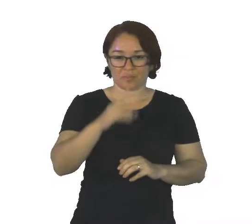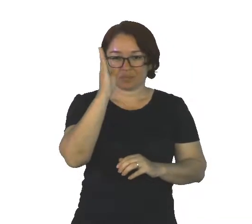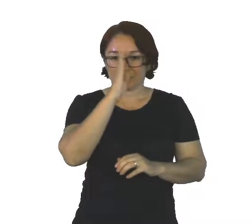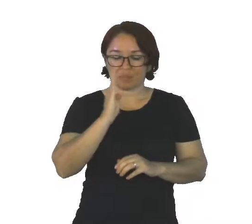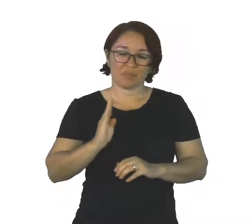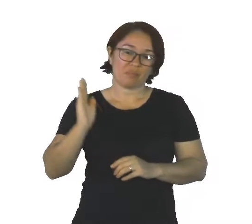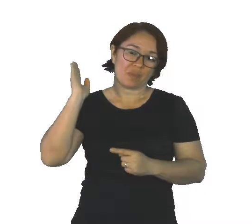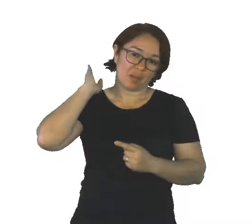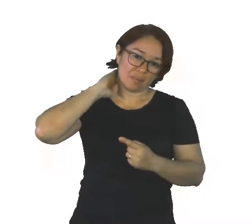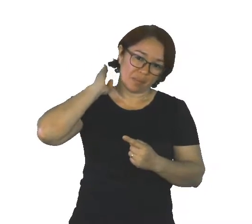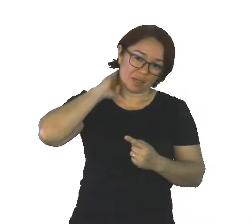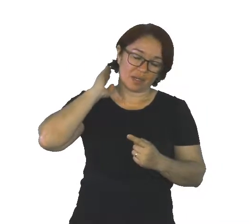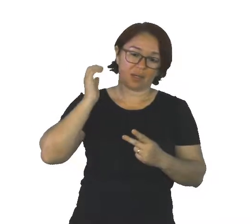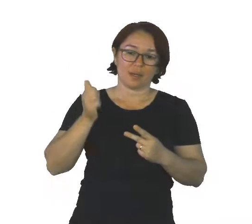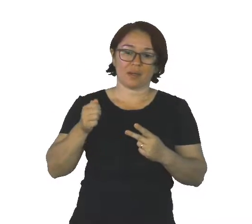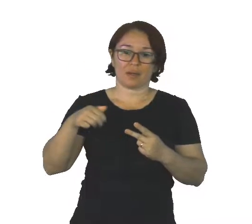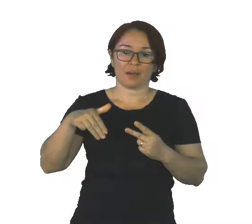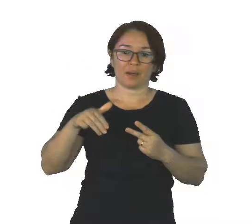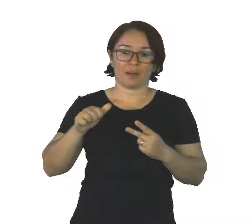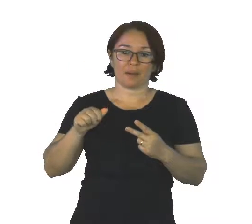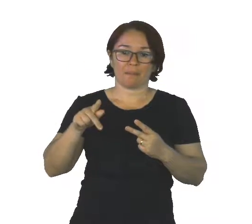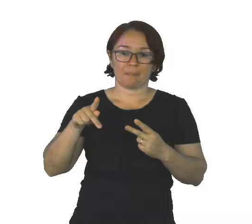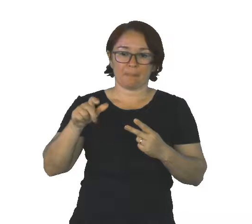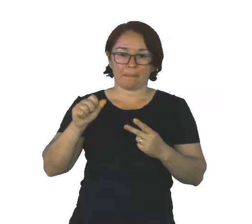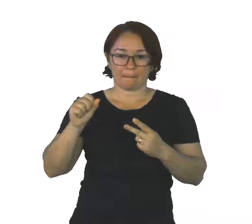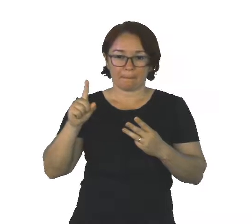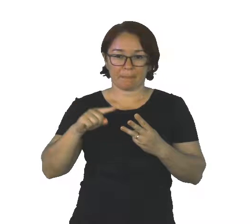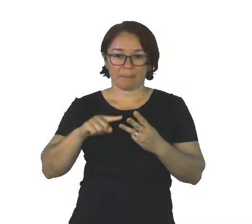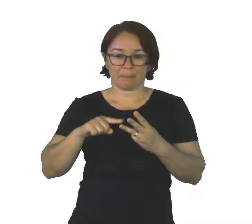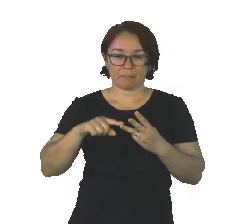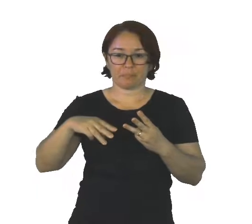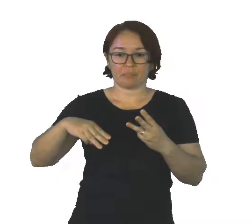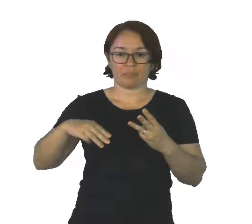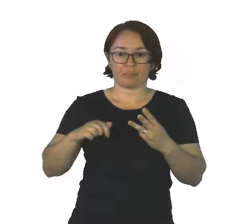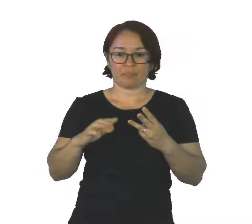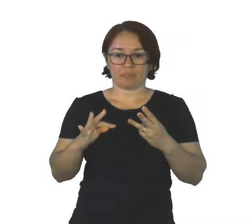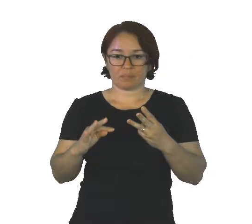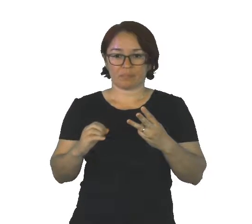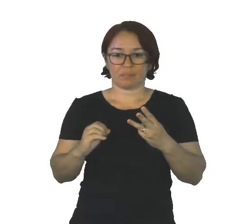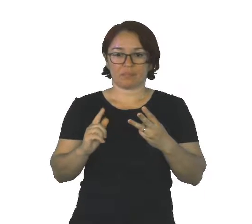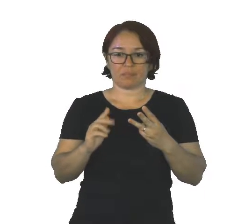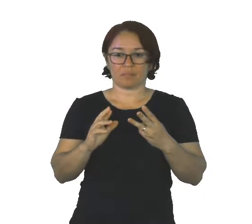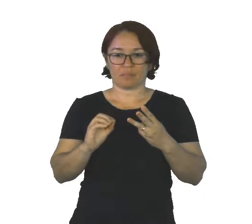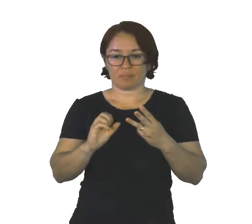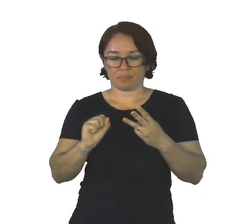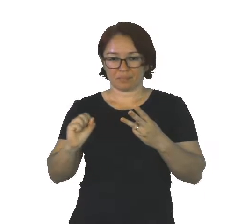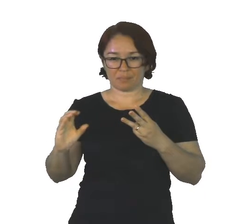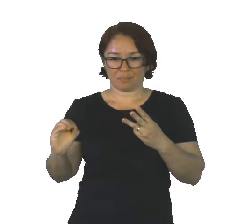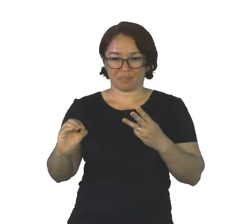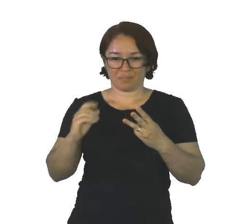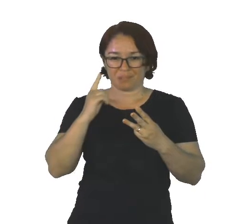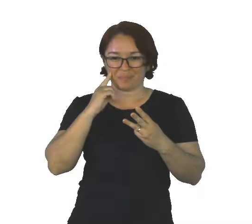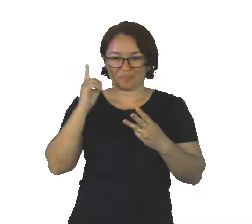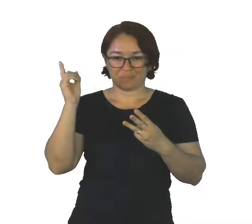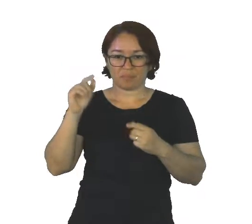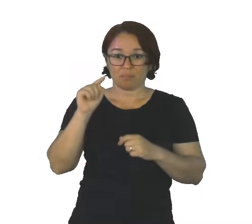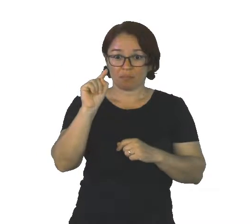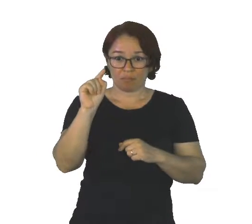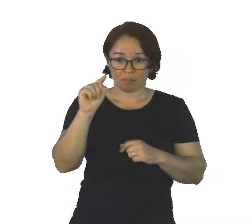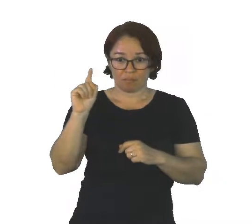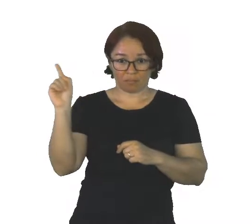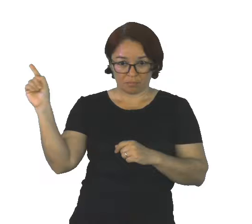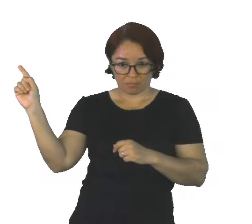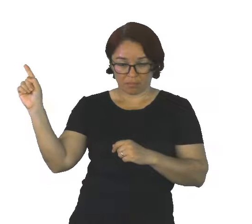Amapá e Mato Grosso. Este espaço é dedicado aos povos do Oiapoque, no Amapá, região onde